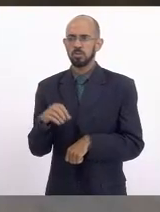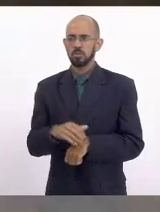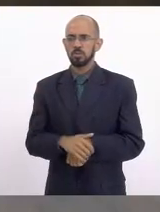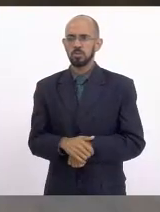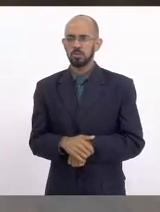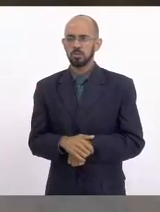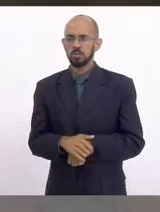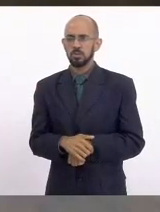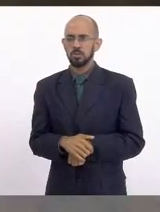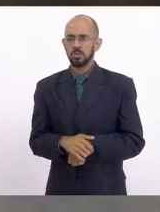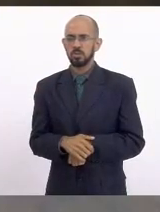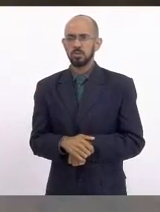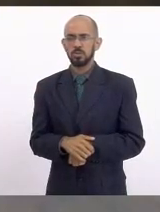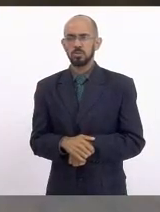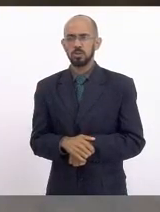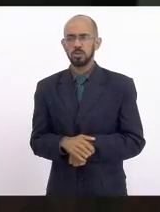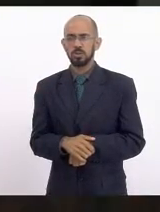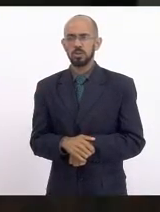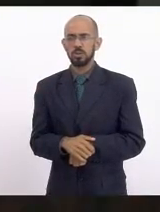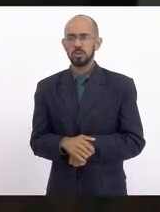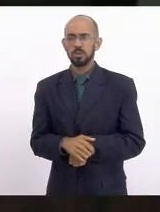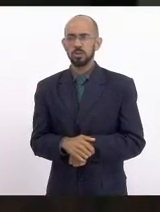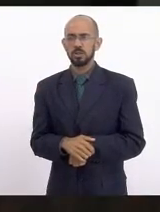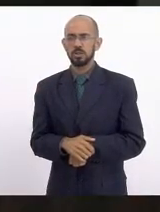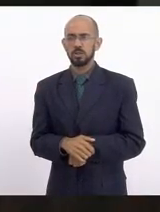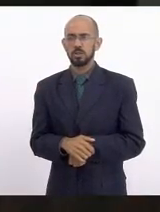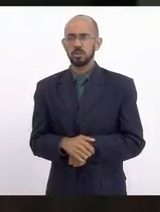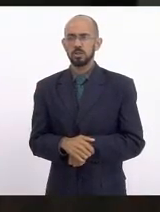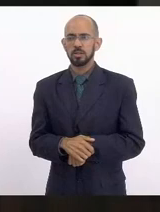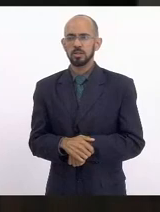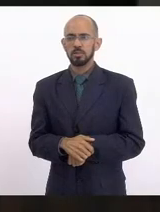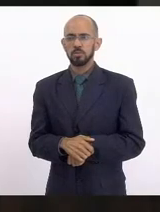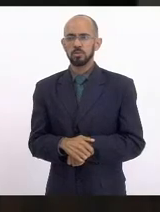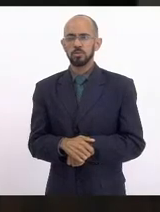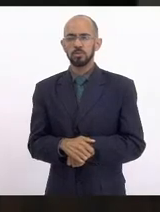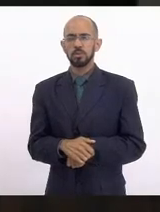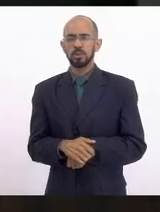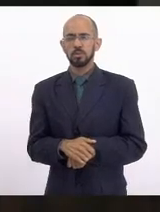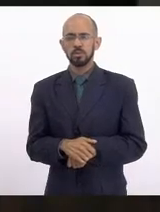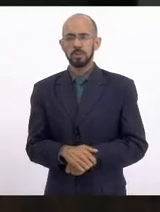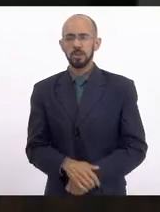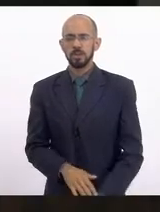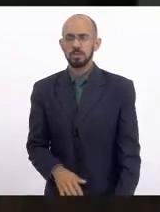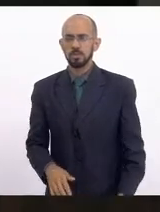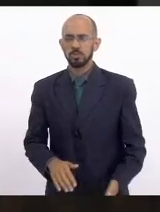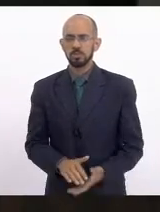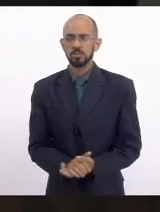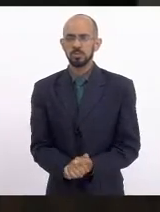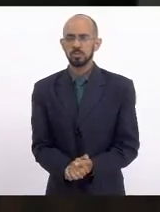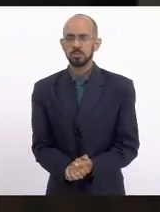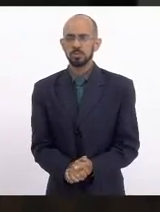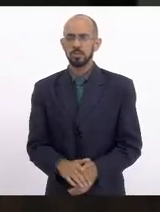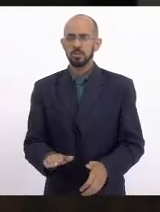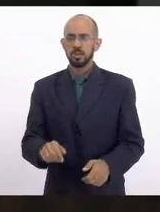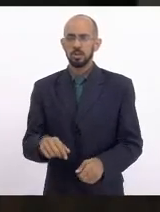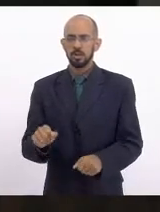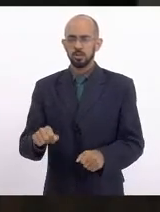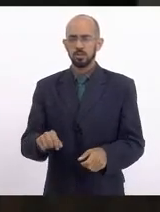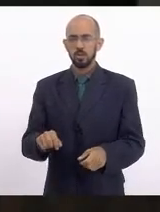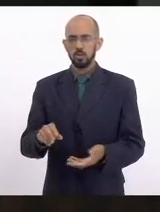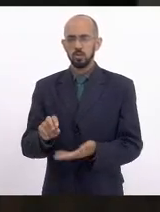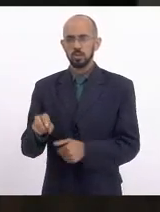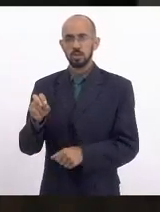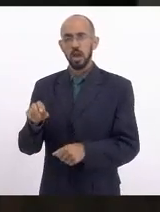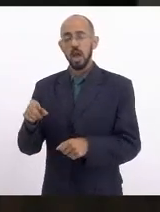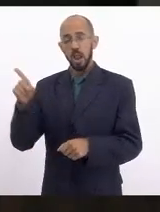frente É verdade lá em Minas da solução foi concedendo Confins e o outro aeroporto foi cedida para o